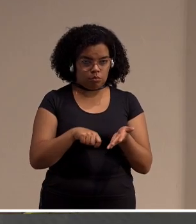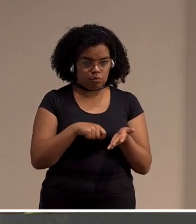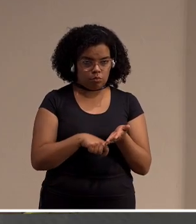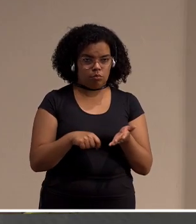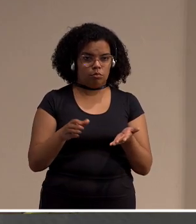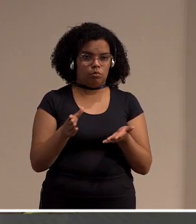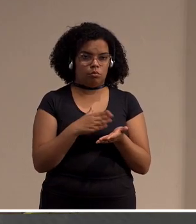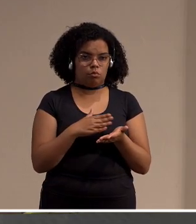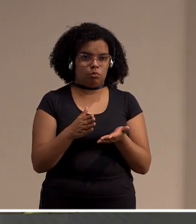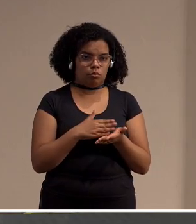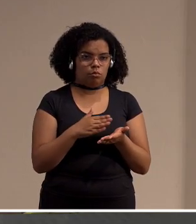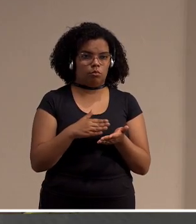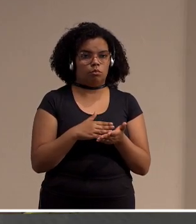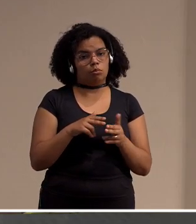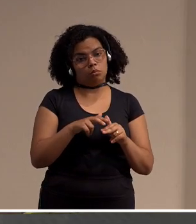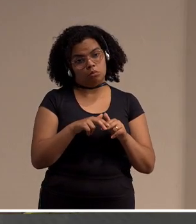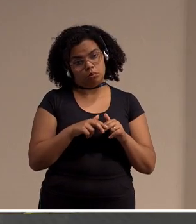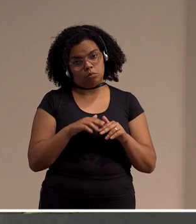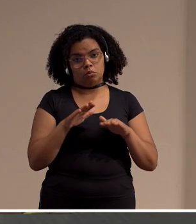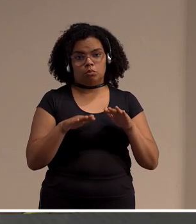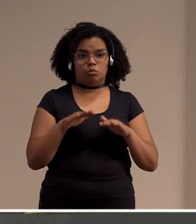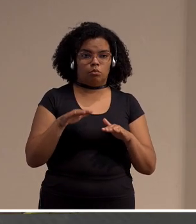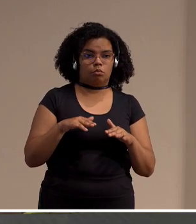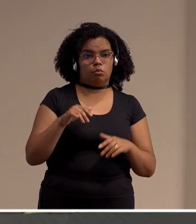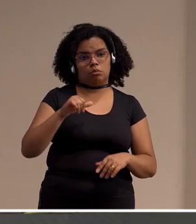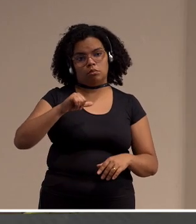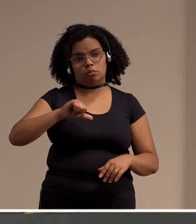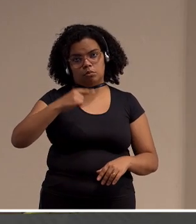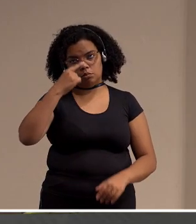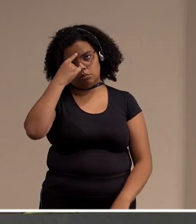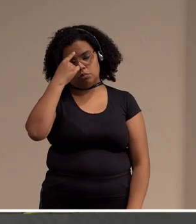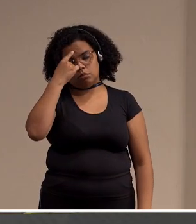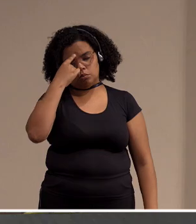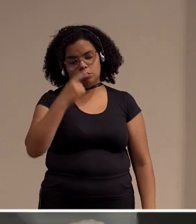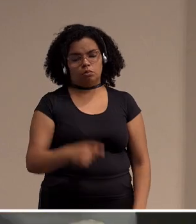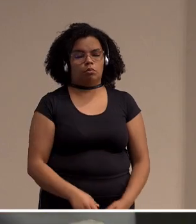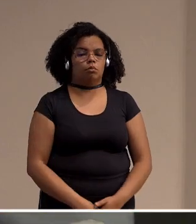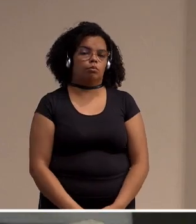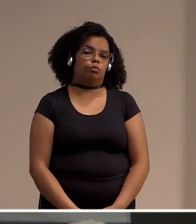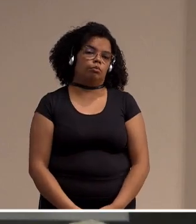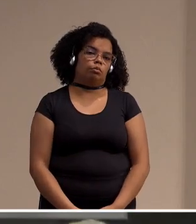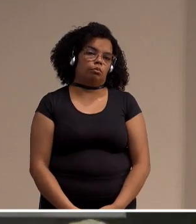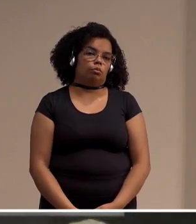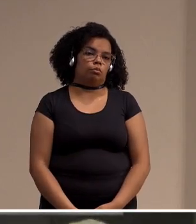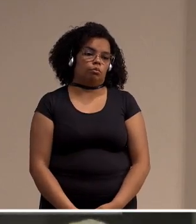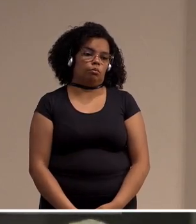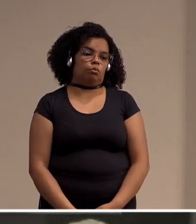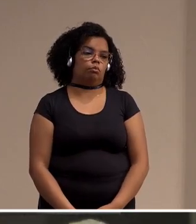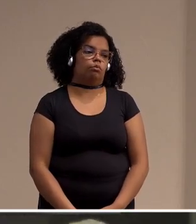são tão pessimistas, talvez. Mas, enfim,